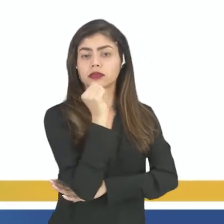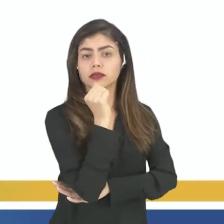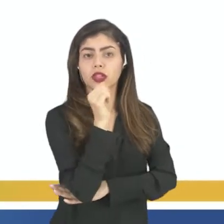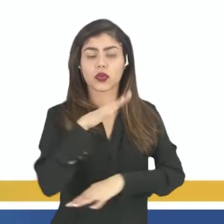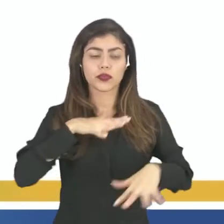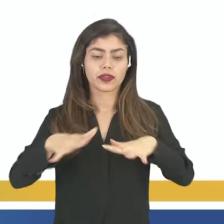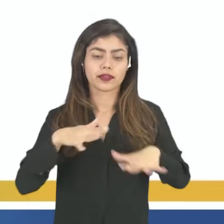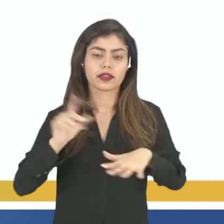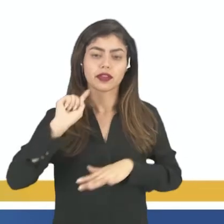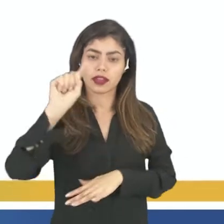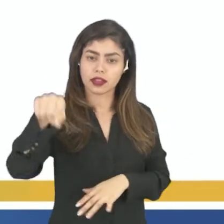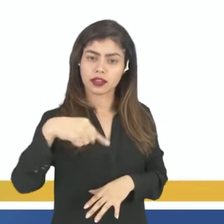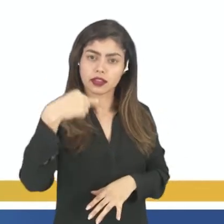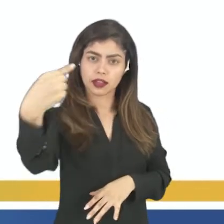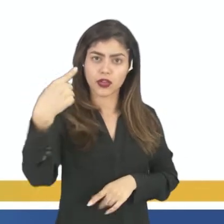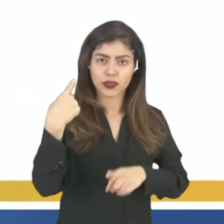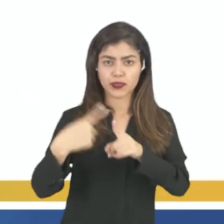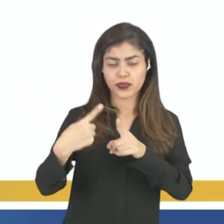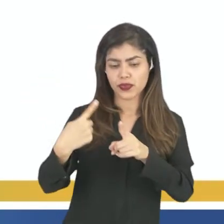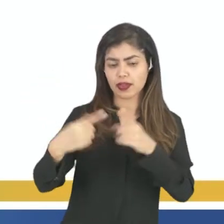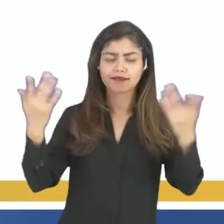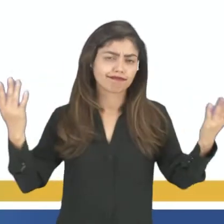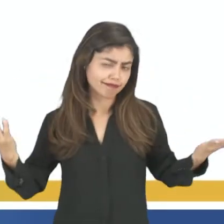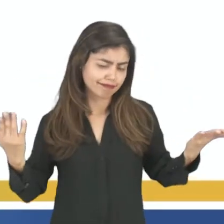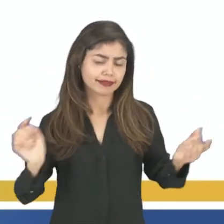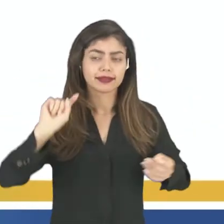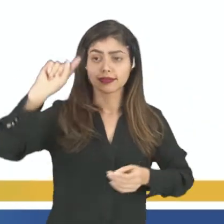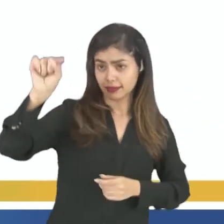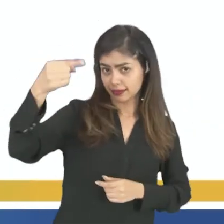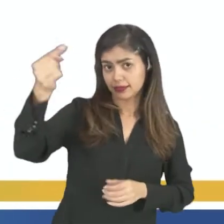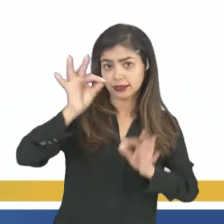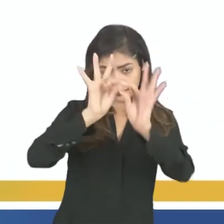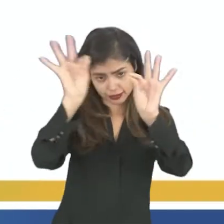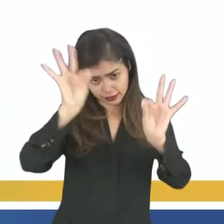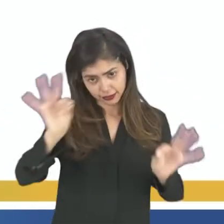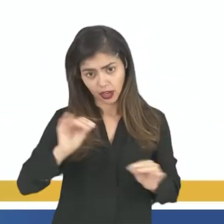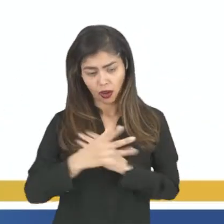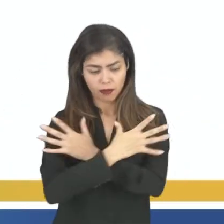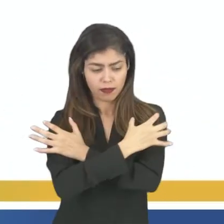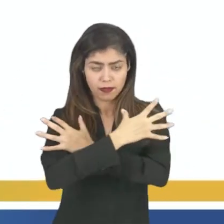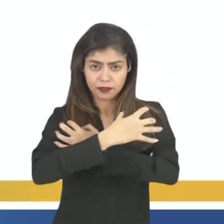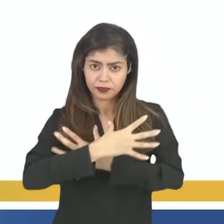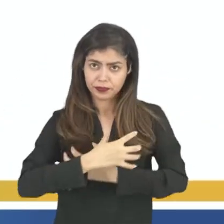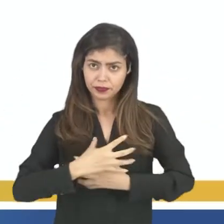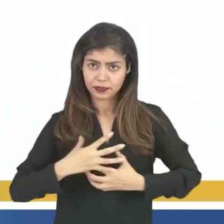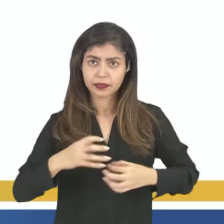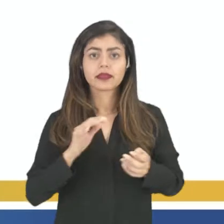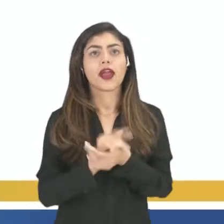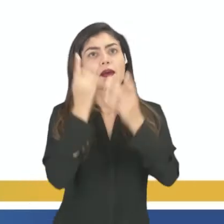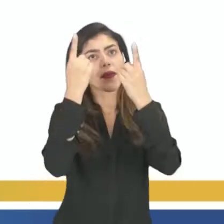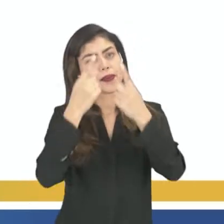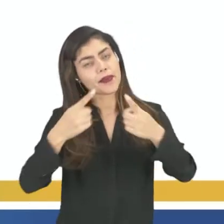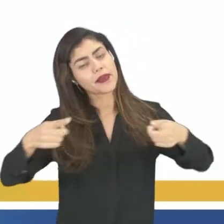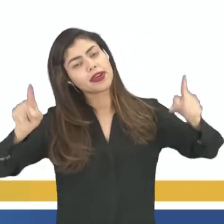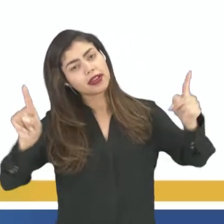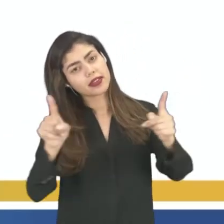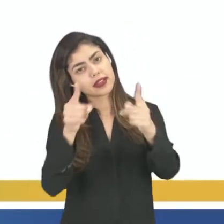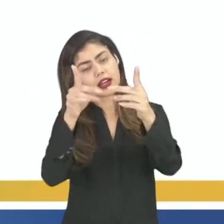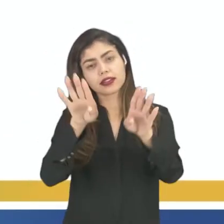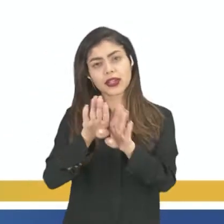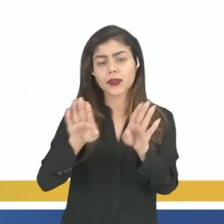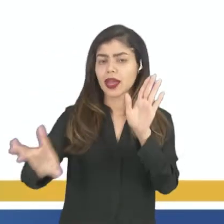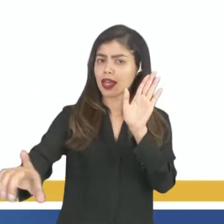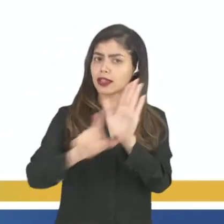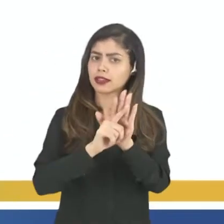para além de seus porquês lógicos. As linhas melódicas dos músculos seguem as leis musicais e não as